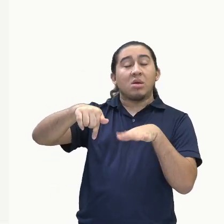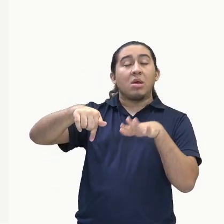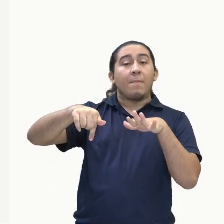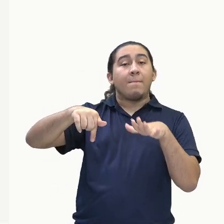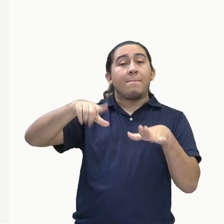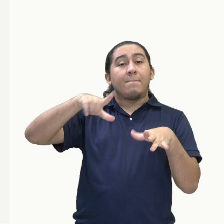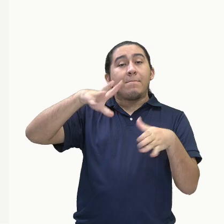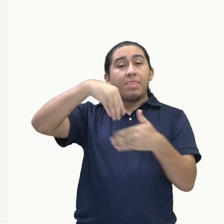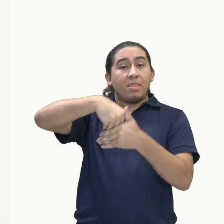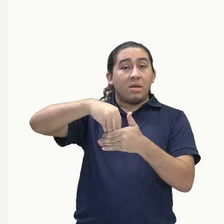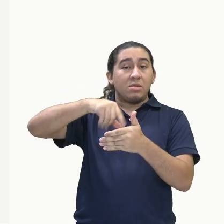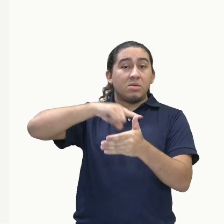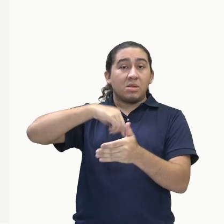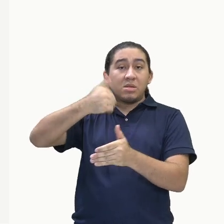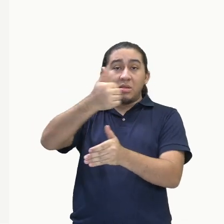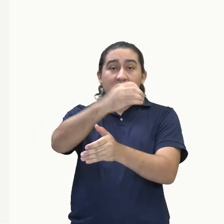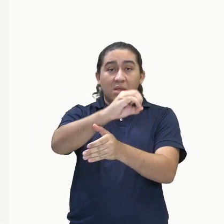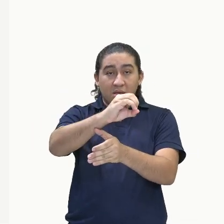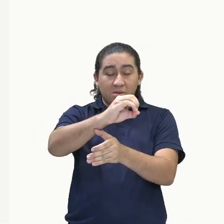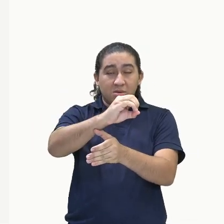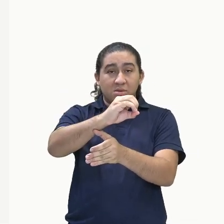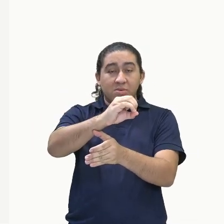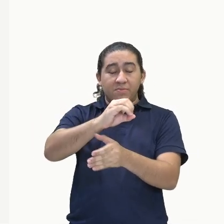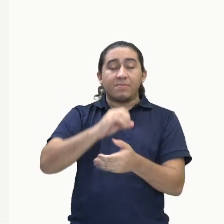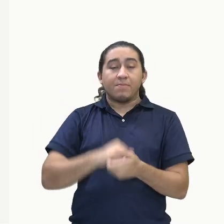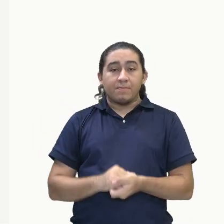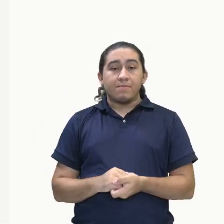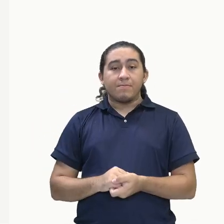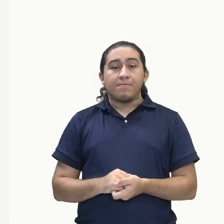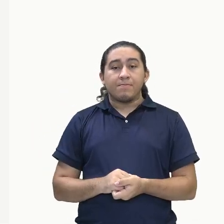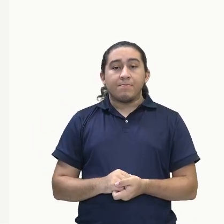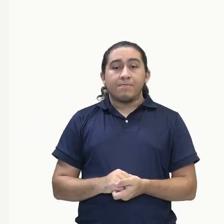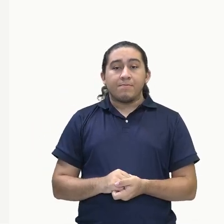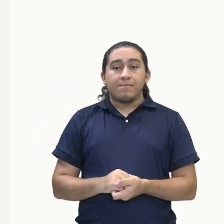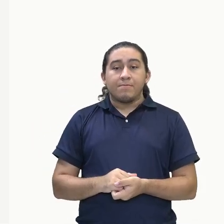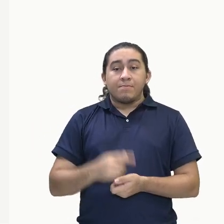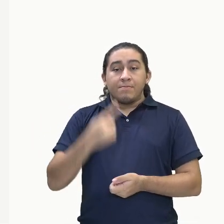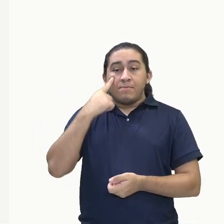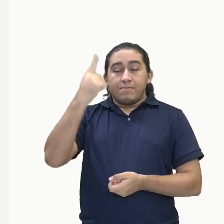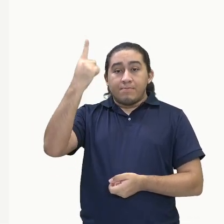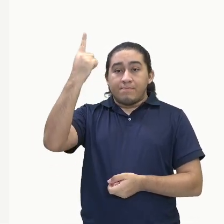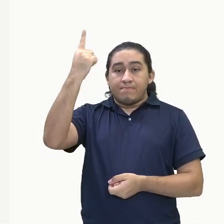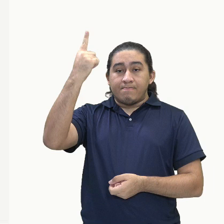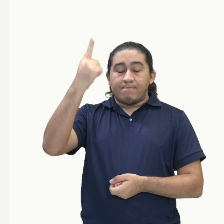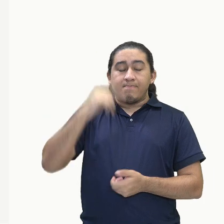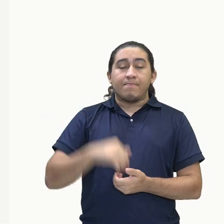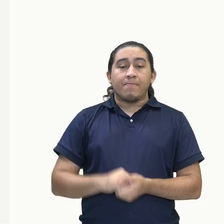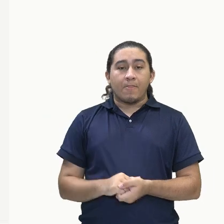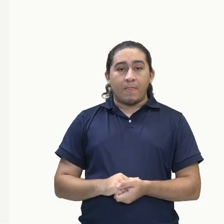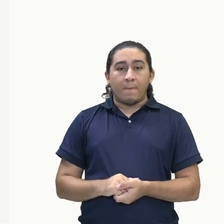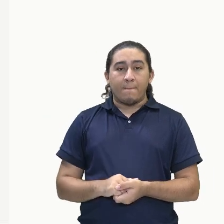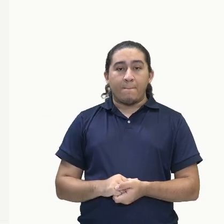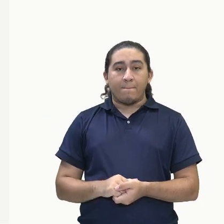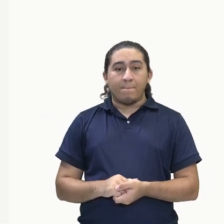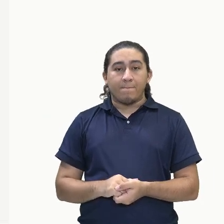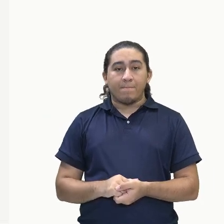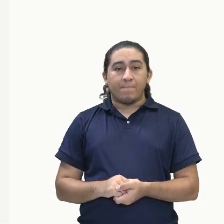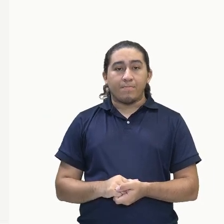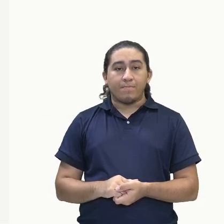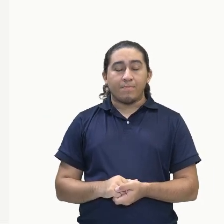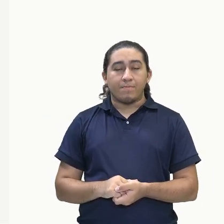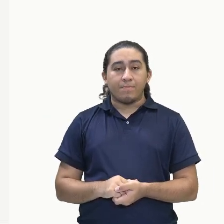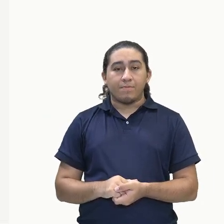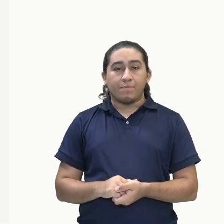quantos? De um total de 10. Beleza? Então, são 7 pirulitos vermelhos de um total